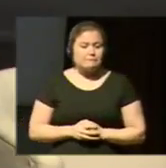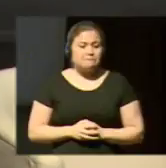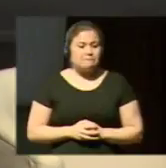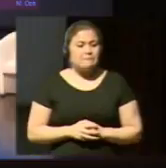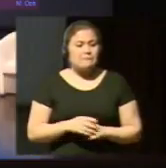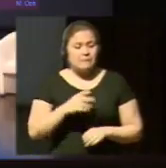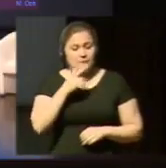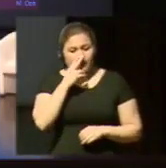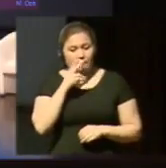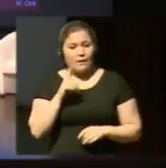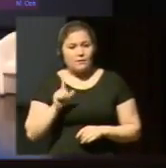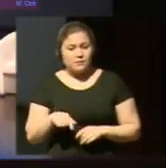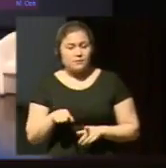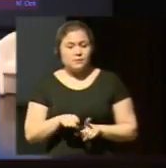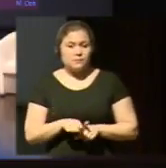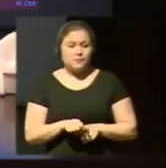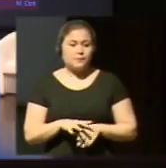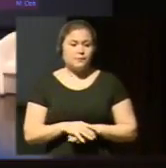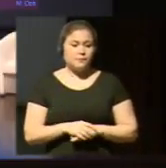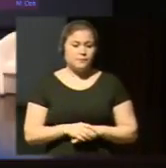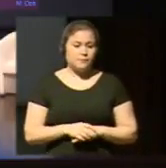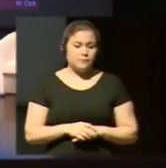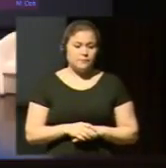Assim também,